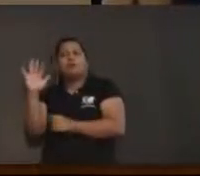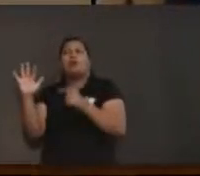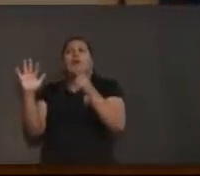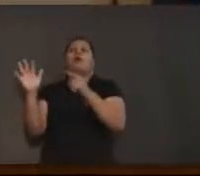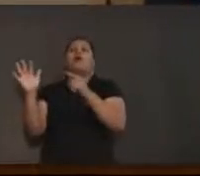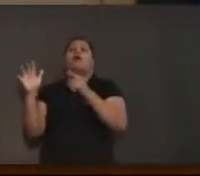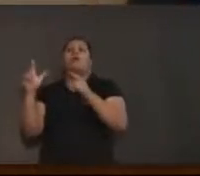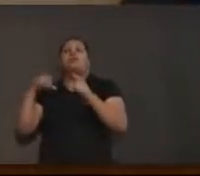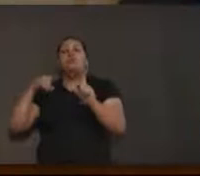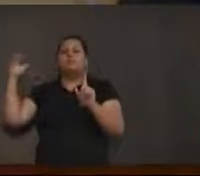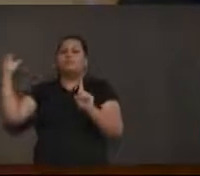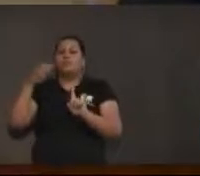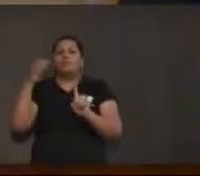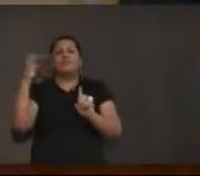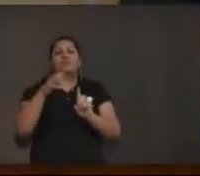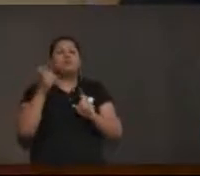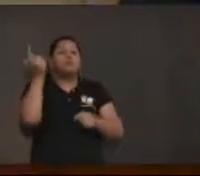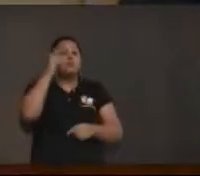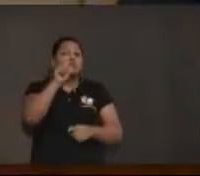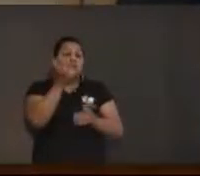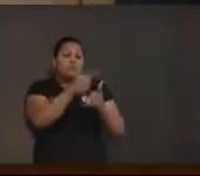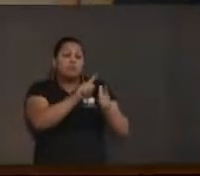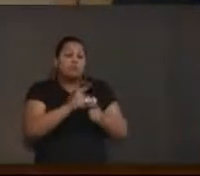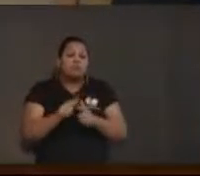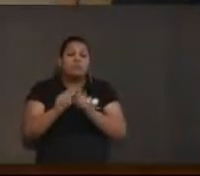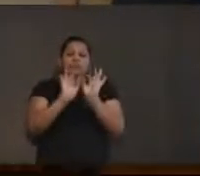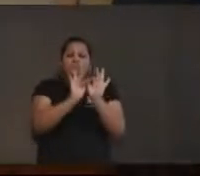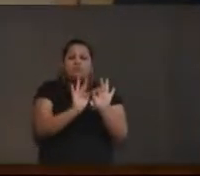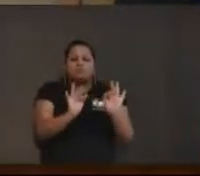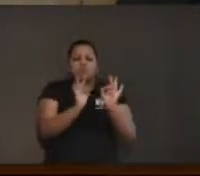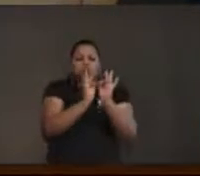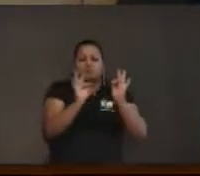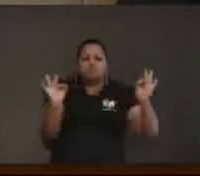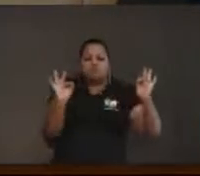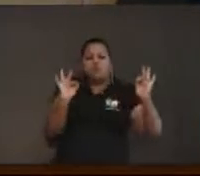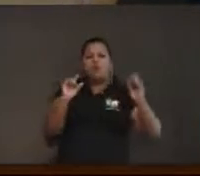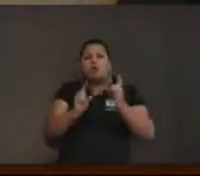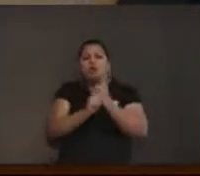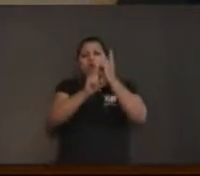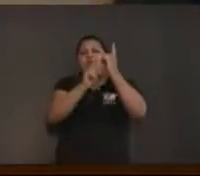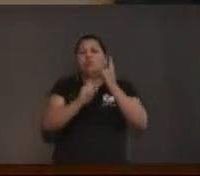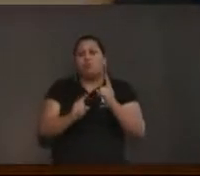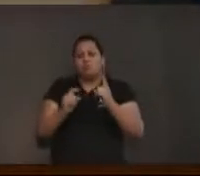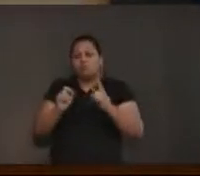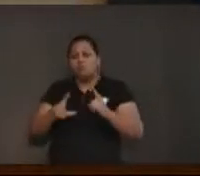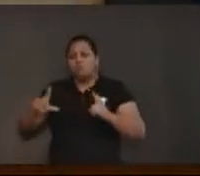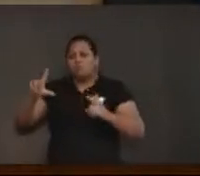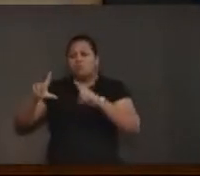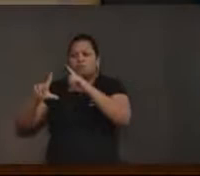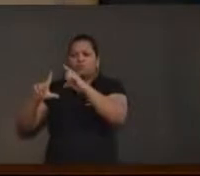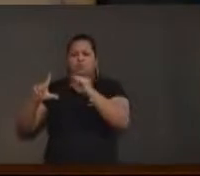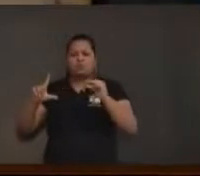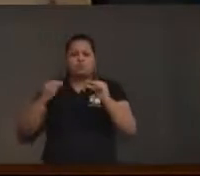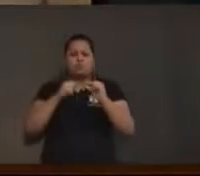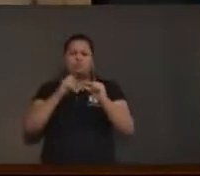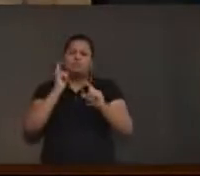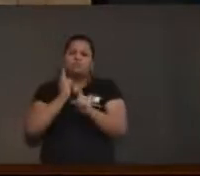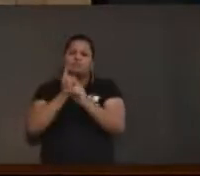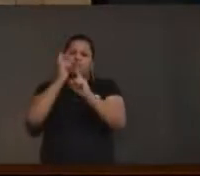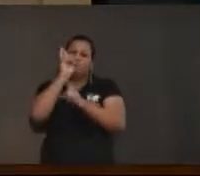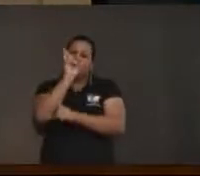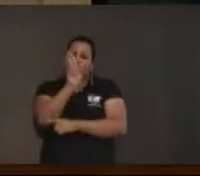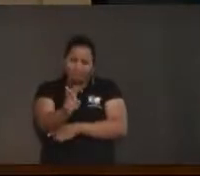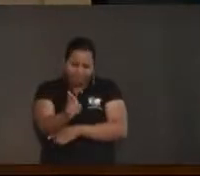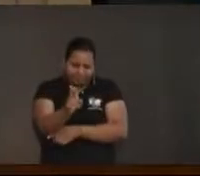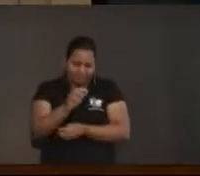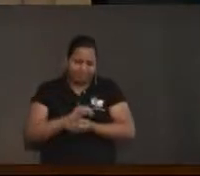encontrar pontos críticos e soluções de problemas que não são mínimos de funcionais Tá bom então tem aqui